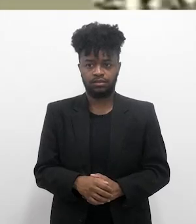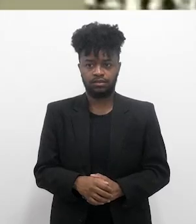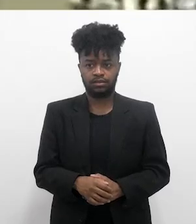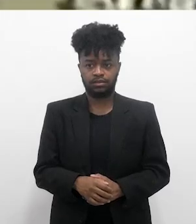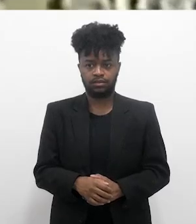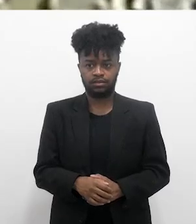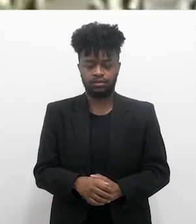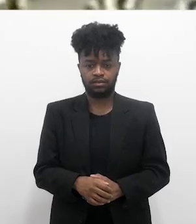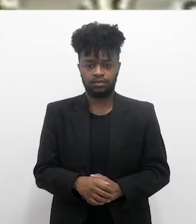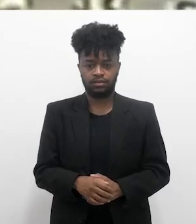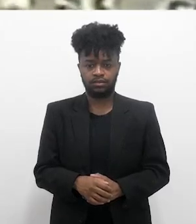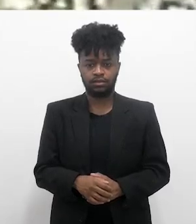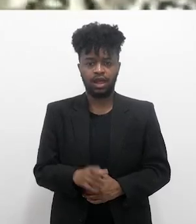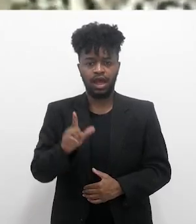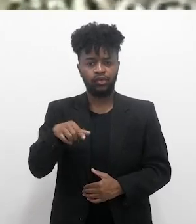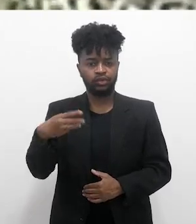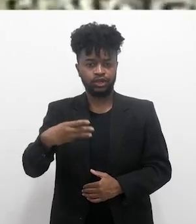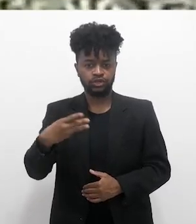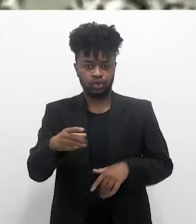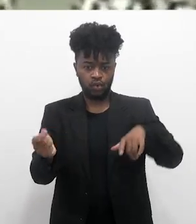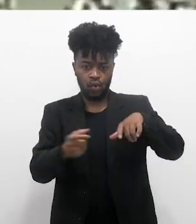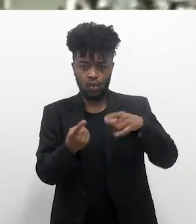golaço! Foi o terceiro gol contra a Bolívia.